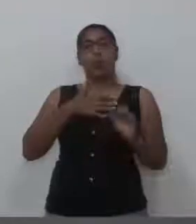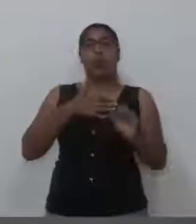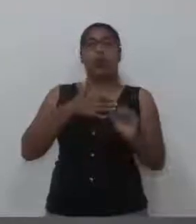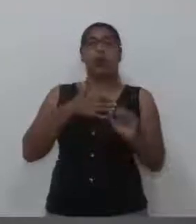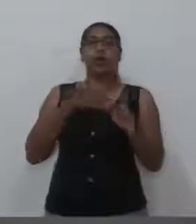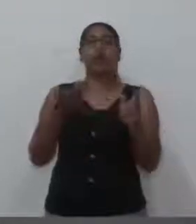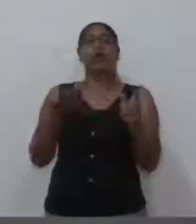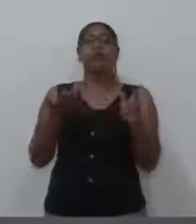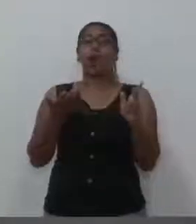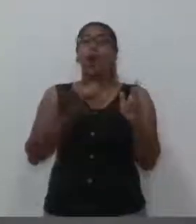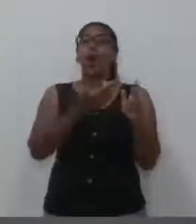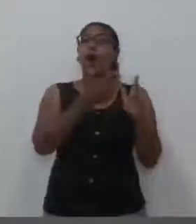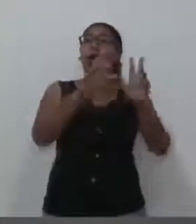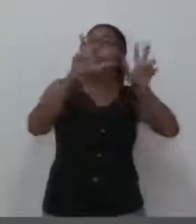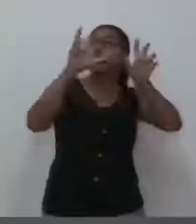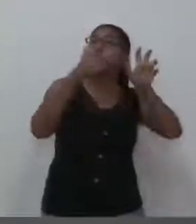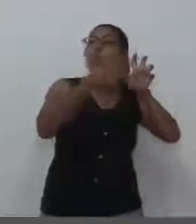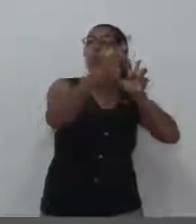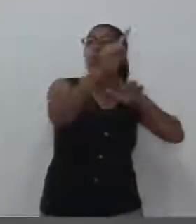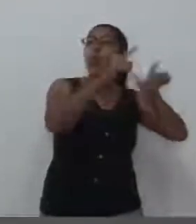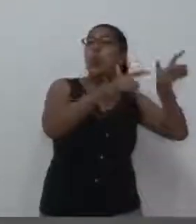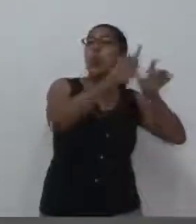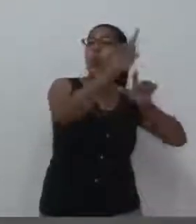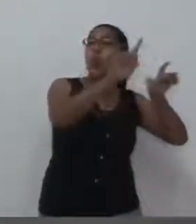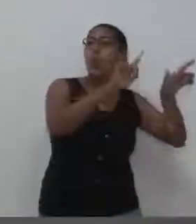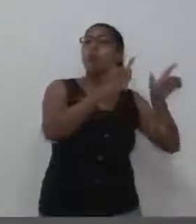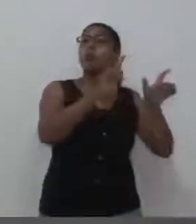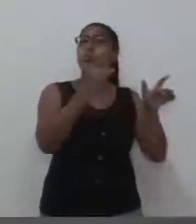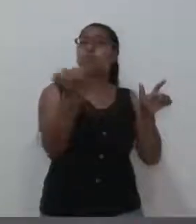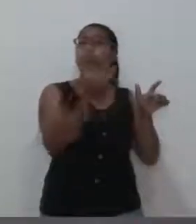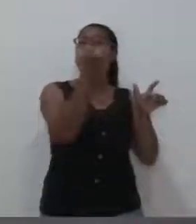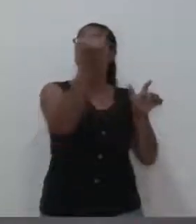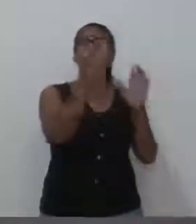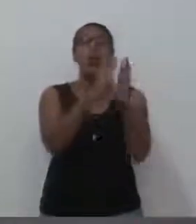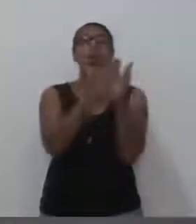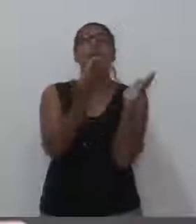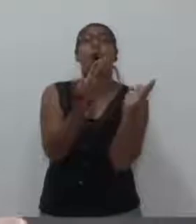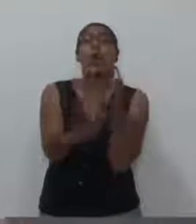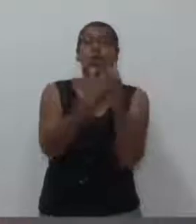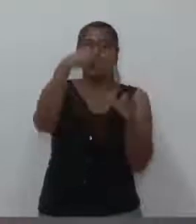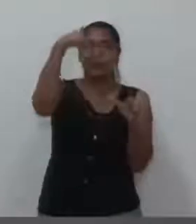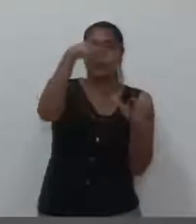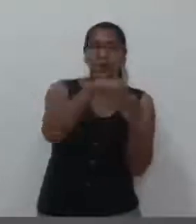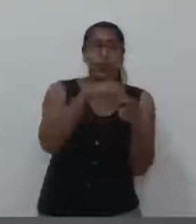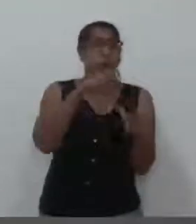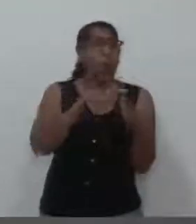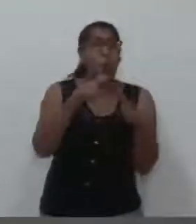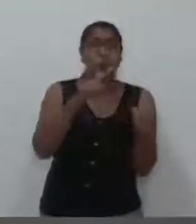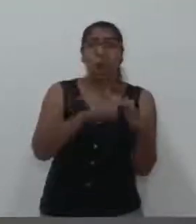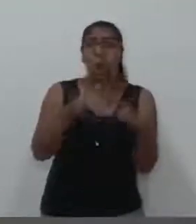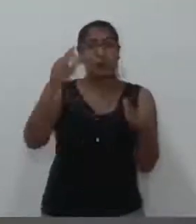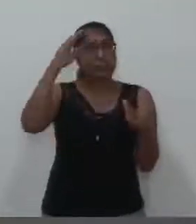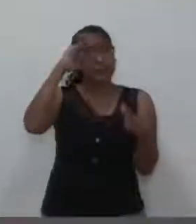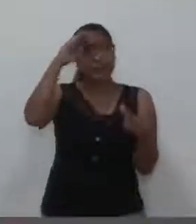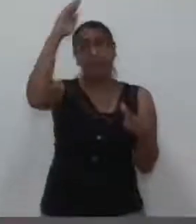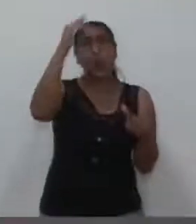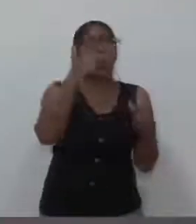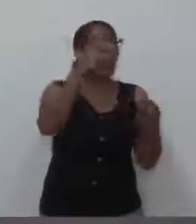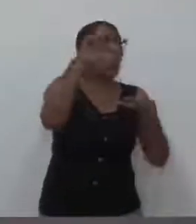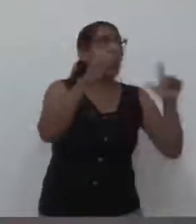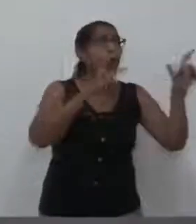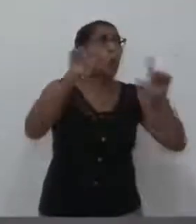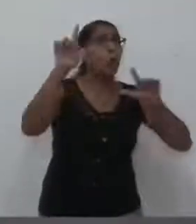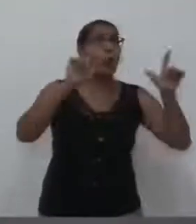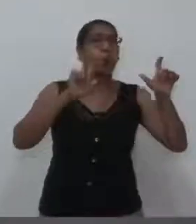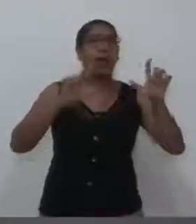tem demanda muito mais importante do que impedir o vereador de entrar na escola. Ou precisa falar, alguém não sabe que está faltando professor na